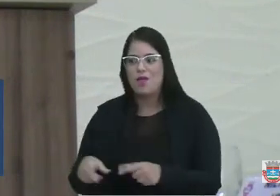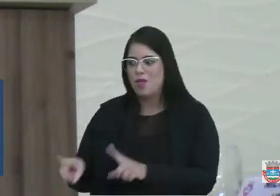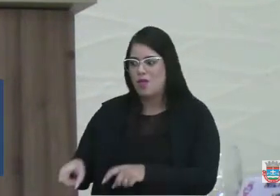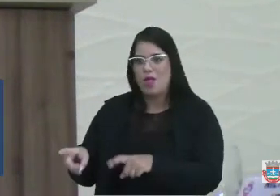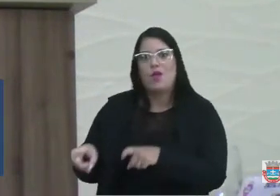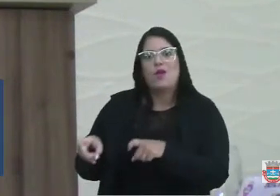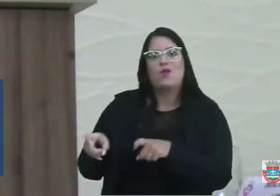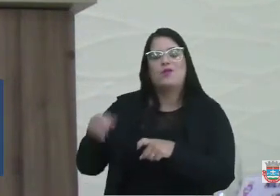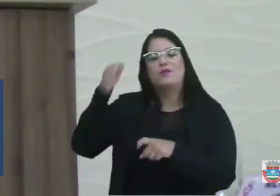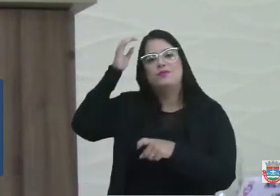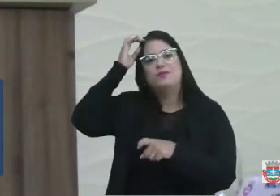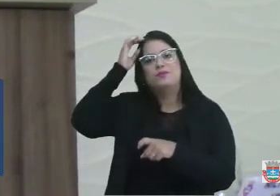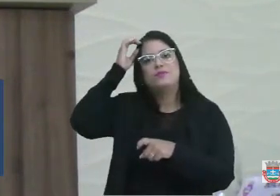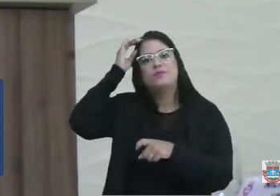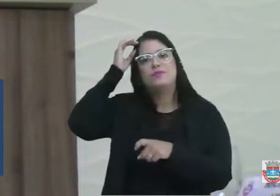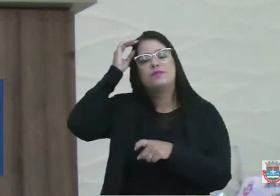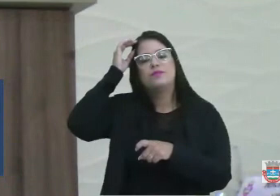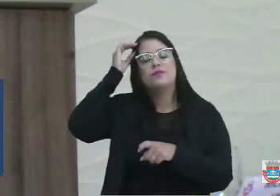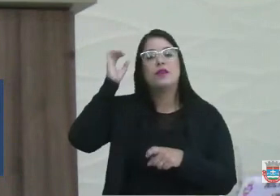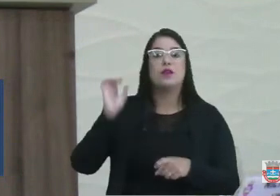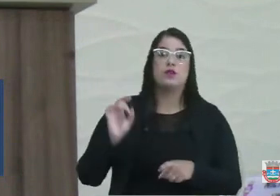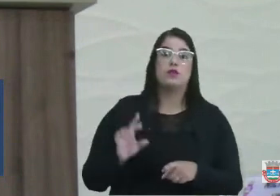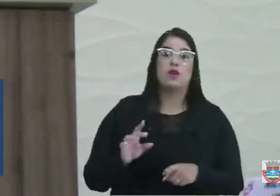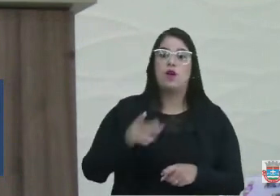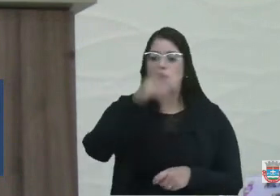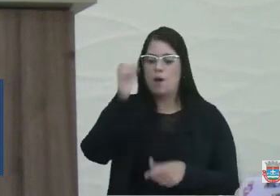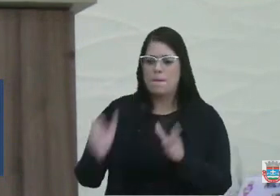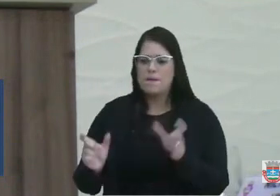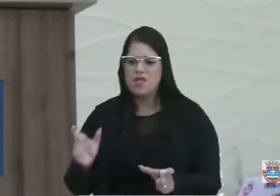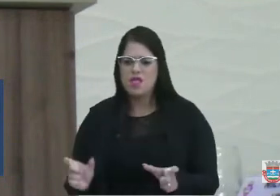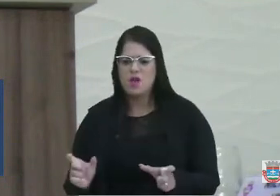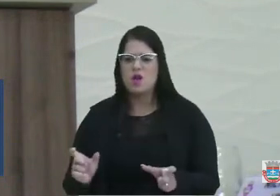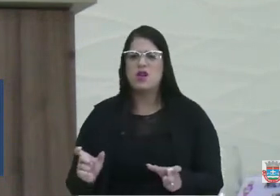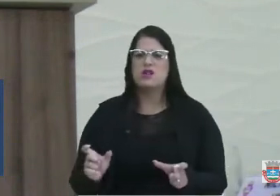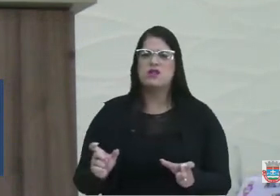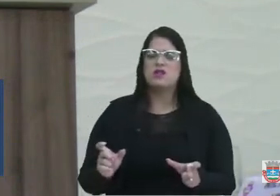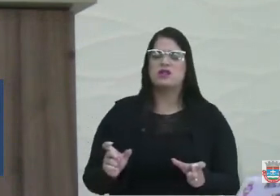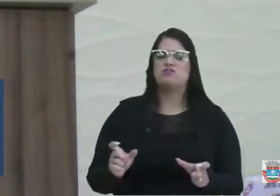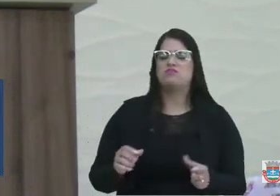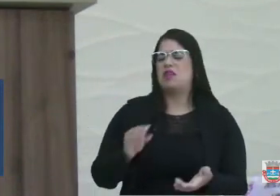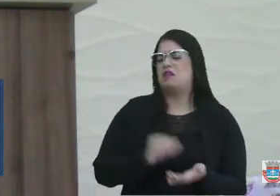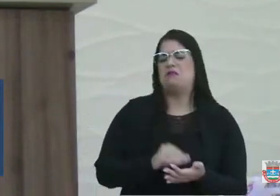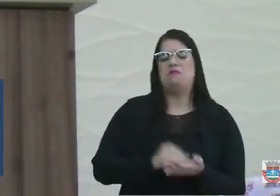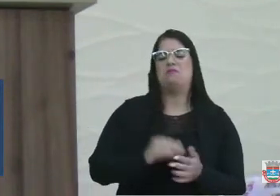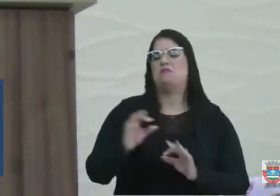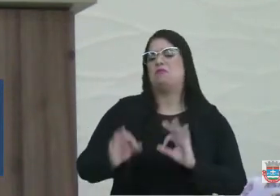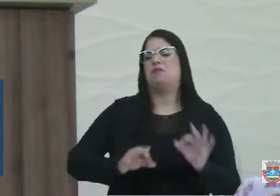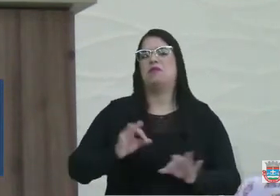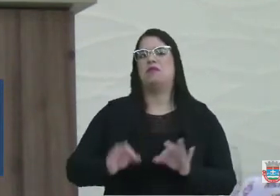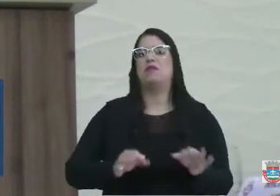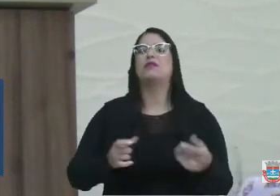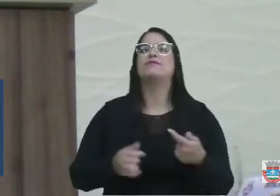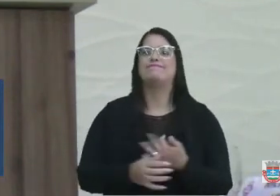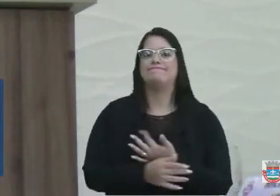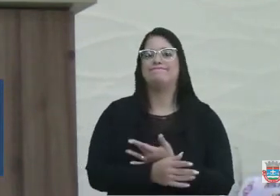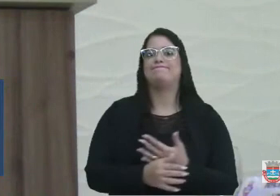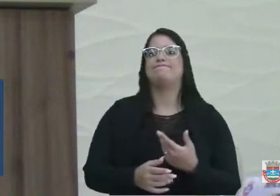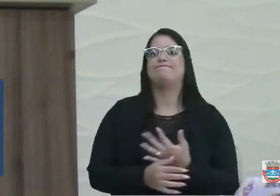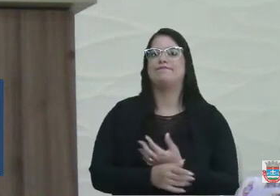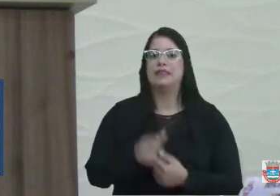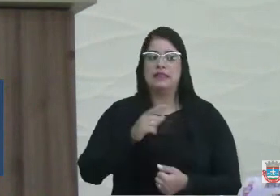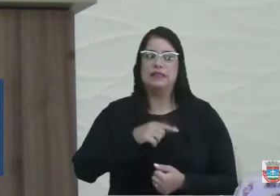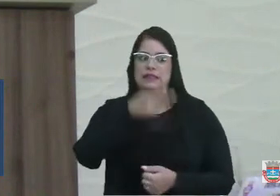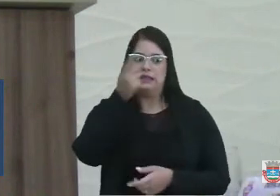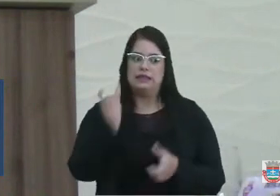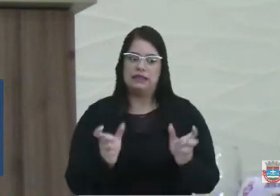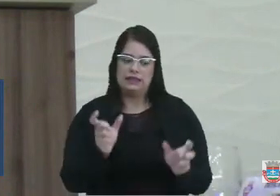Se deve ser multado aqueles que realmente se é desordeiro no trânsito, que todos nós sabemos que existe esse tipo de gente. Muitas